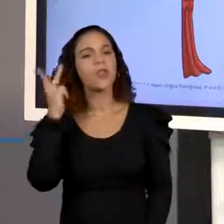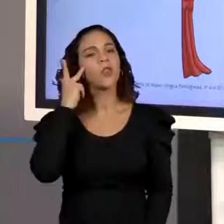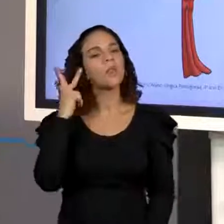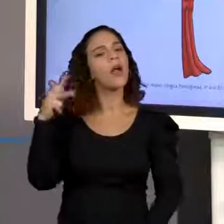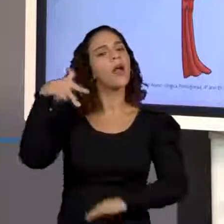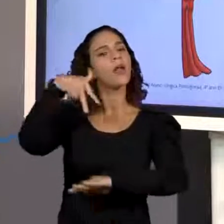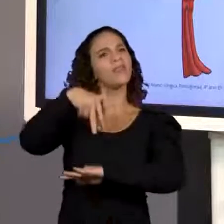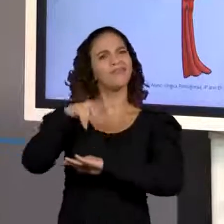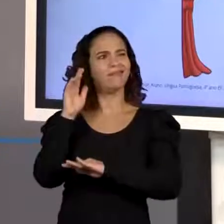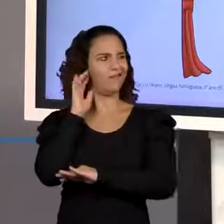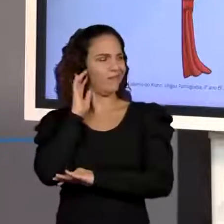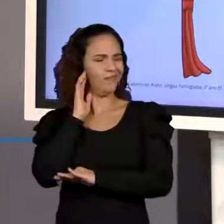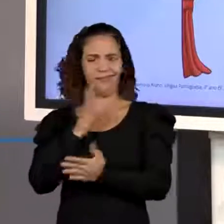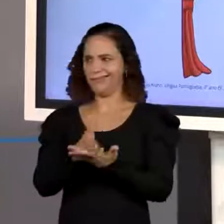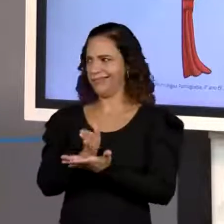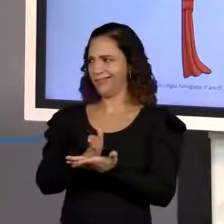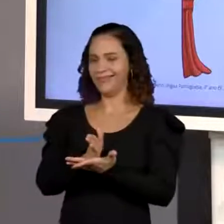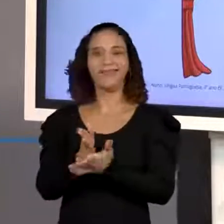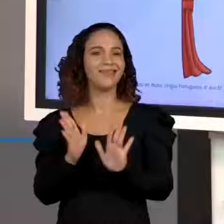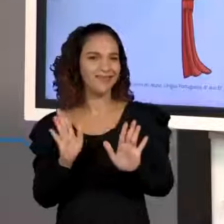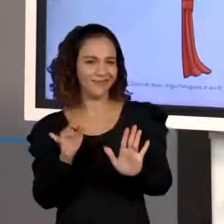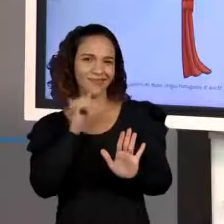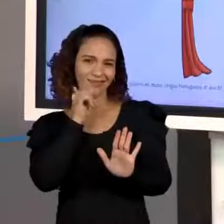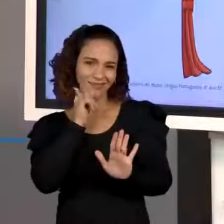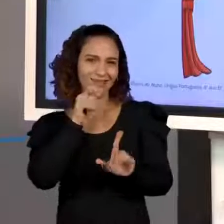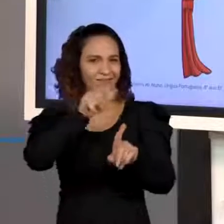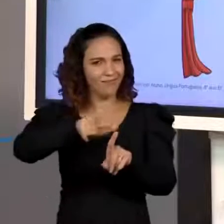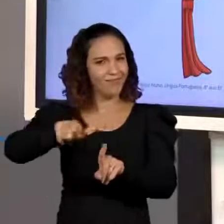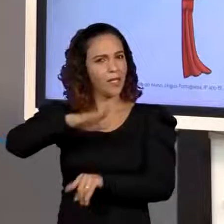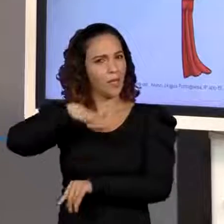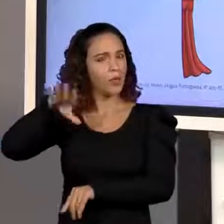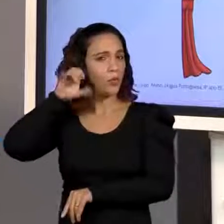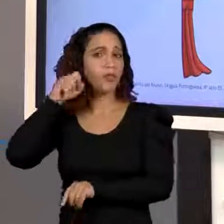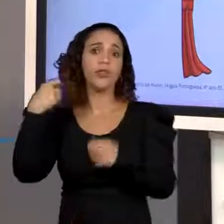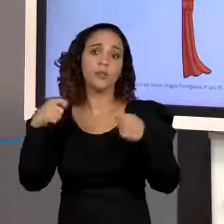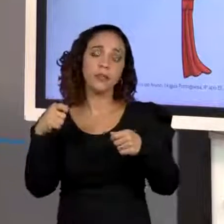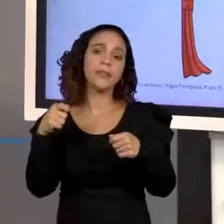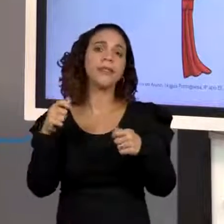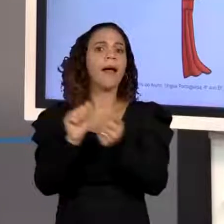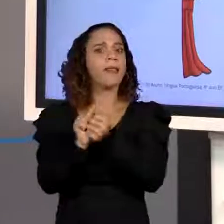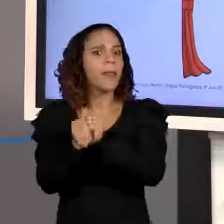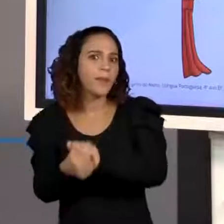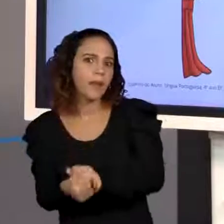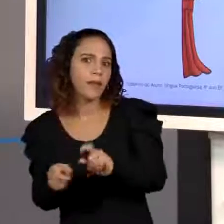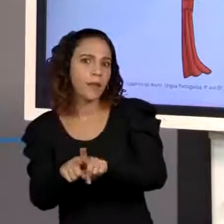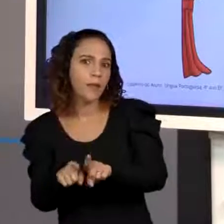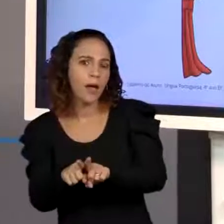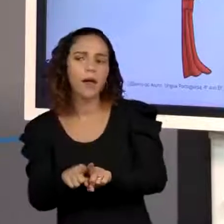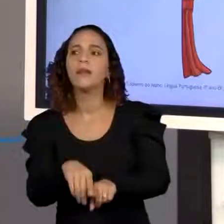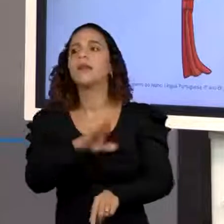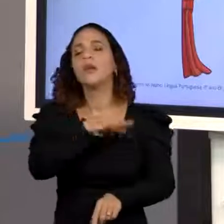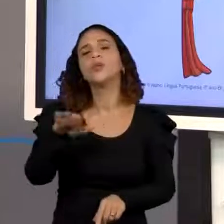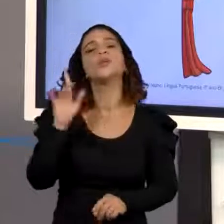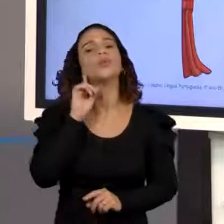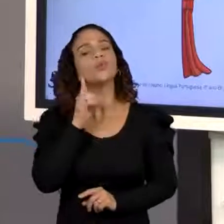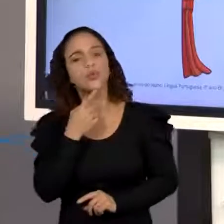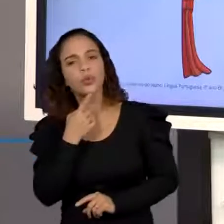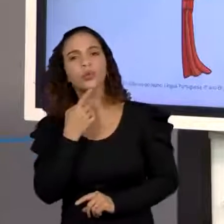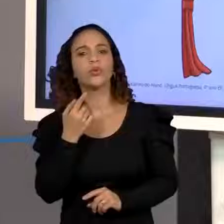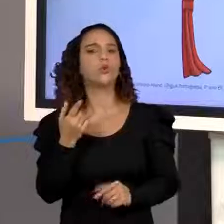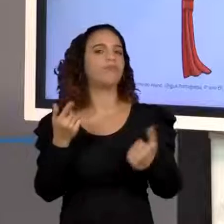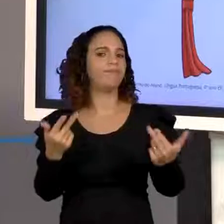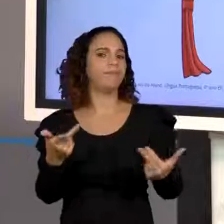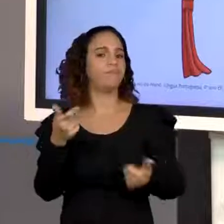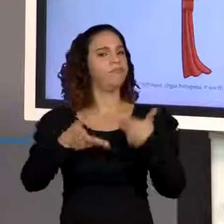falar, nossa, tá gritando demais. Mas eu preciso ter um tom onde todos possam ouvir o que eu estou